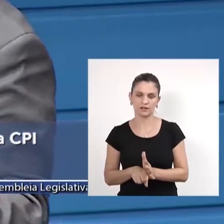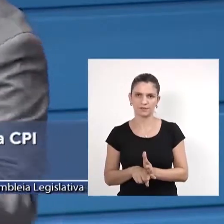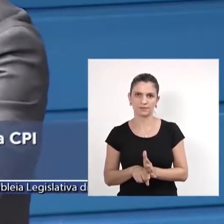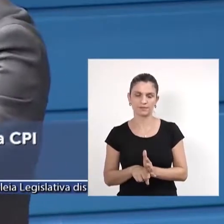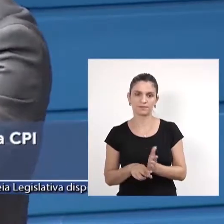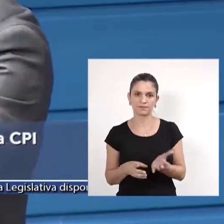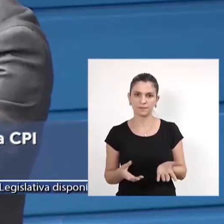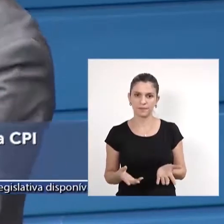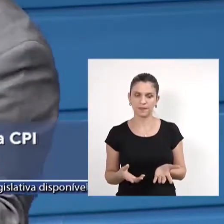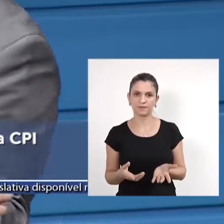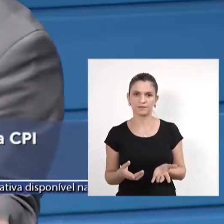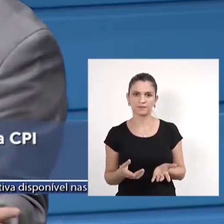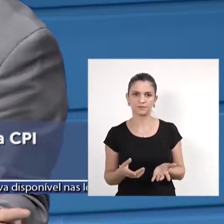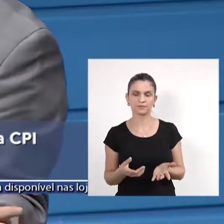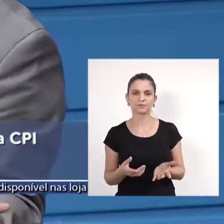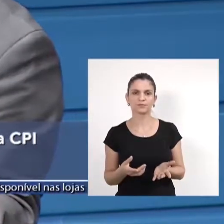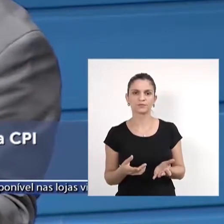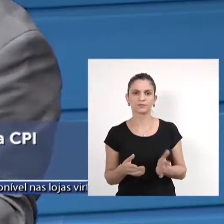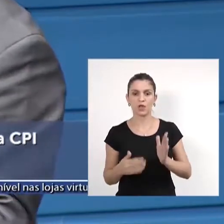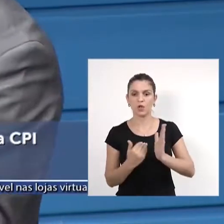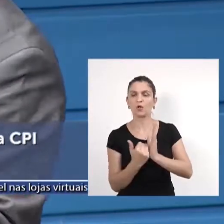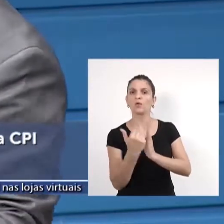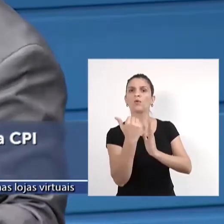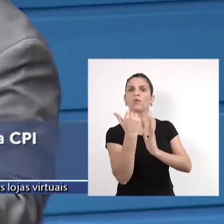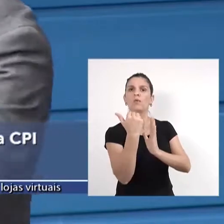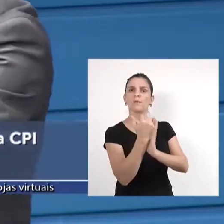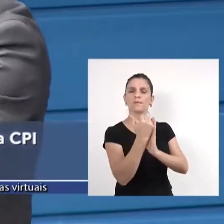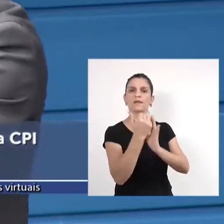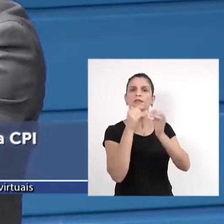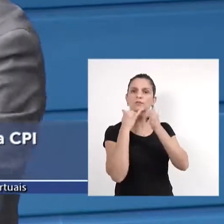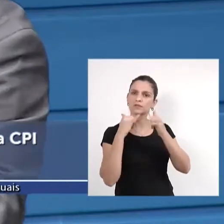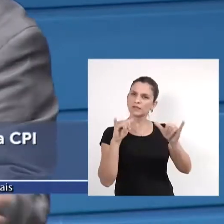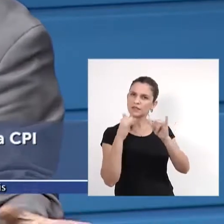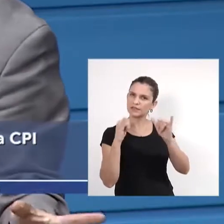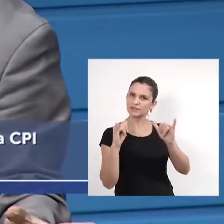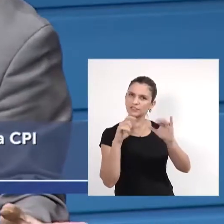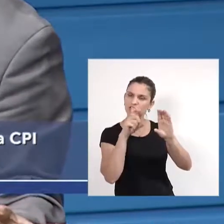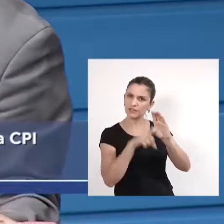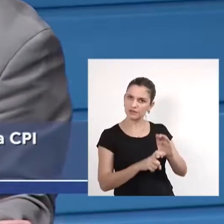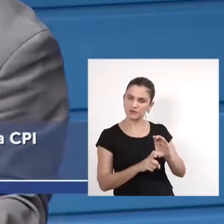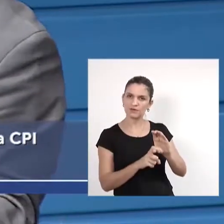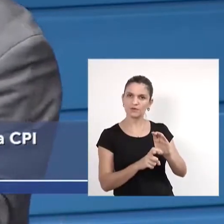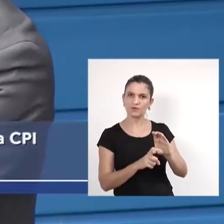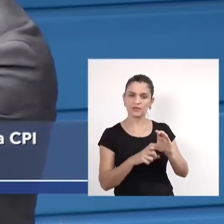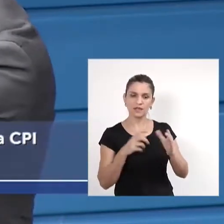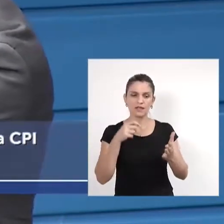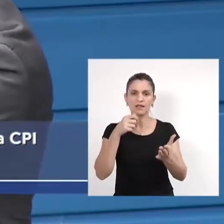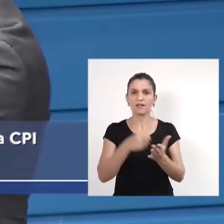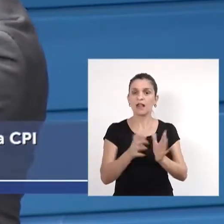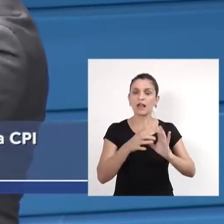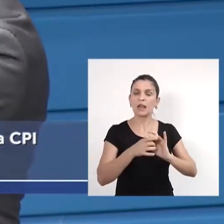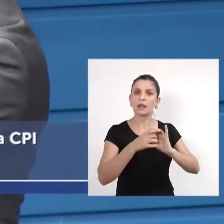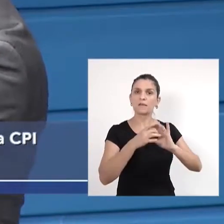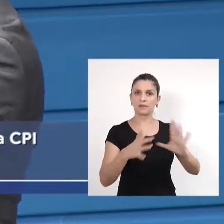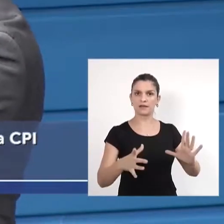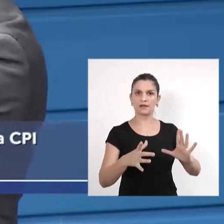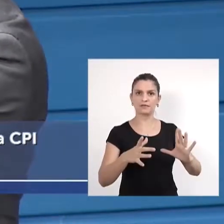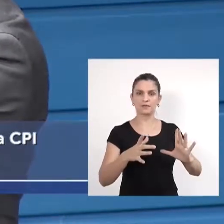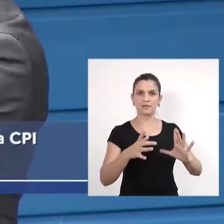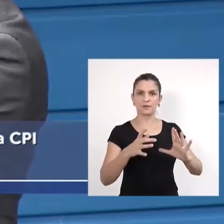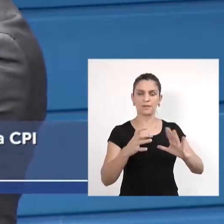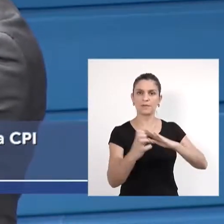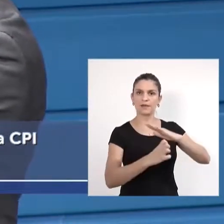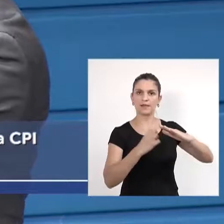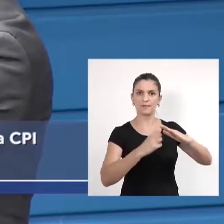aumento de energia? Não, o aumento de energia é autorizado pela ANEEL. Os requisitos do aumento são autorizados pela ANEEL. Eu preciso de ter, dentro